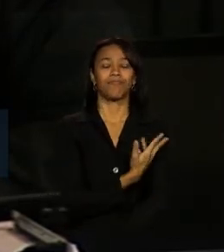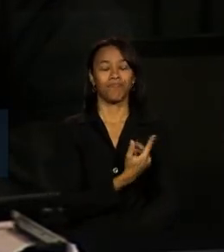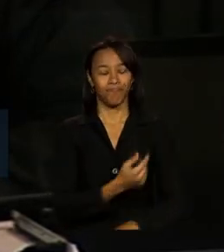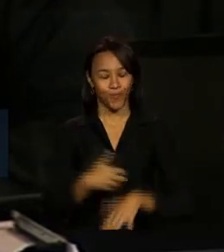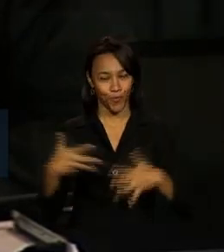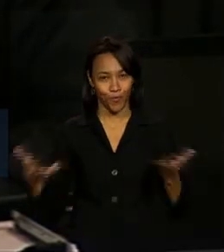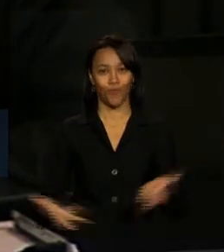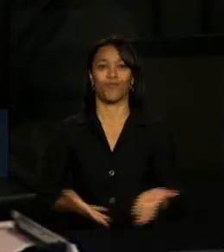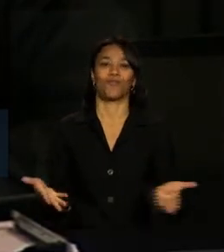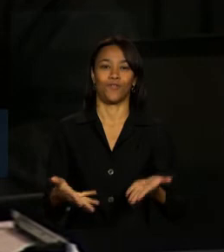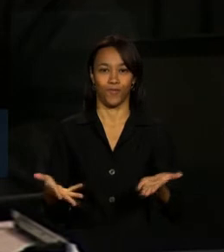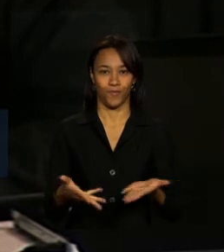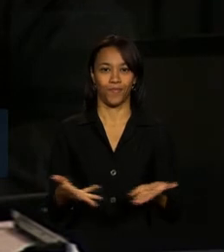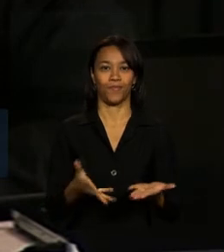hoje,